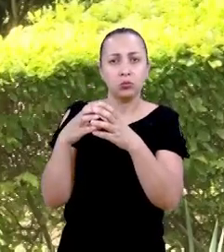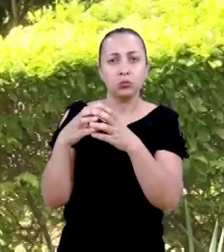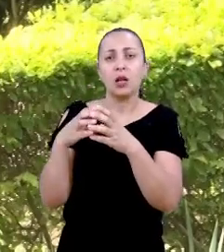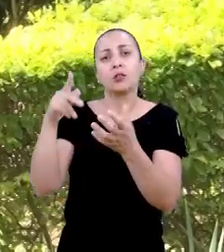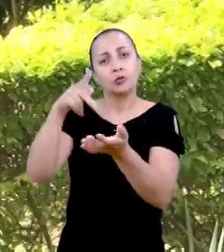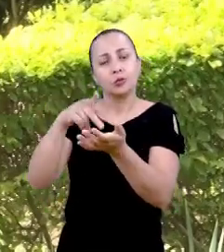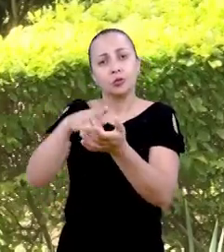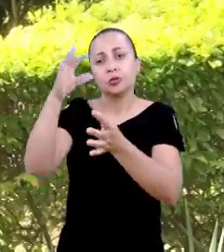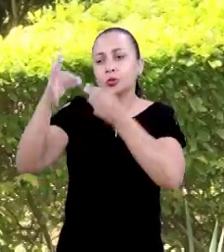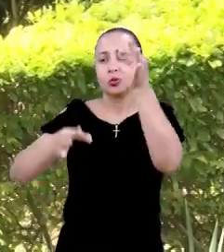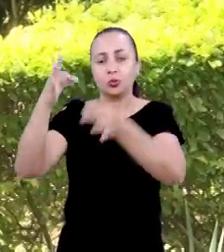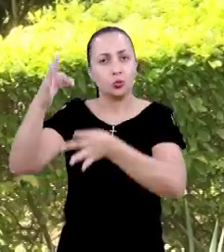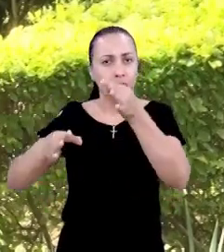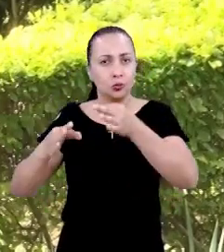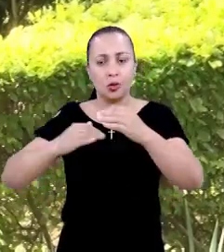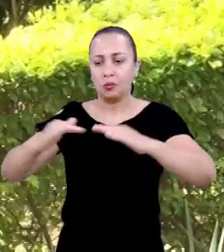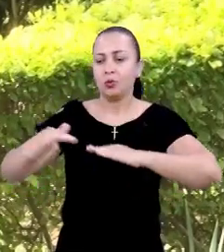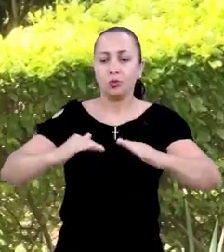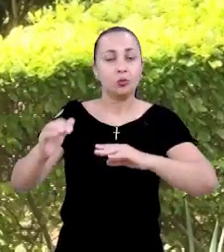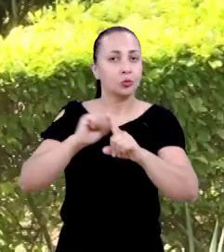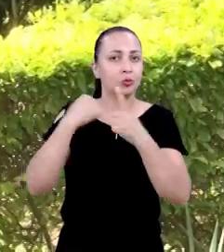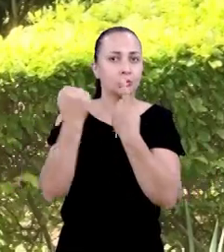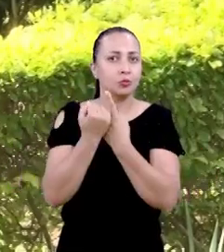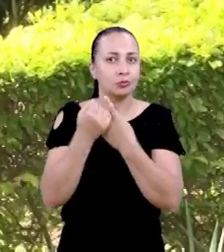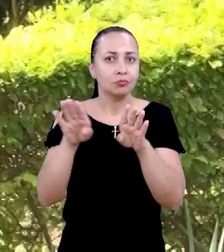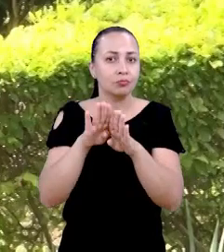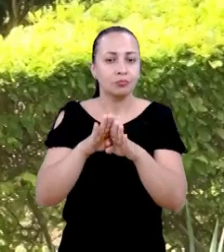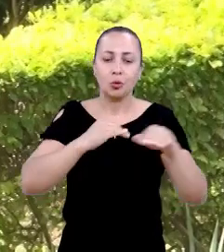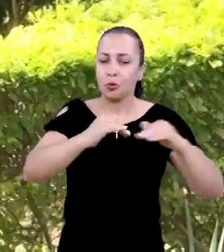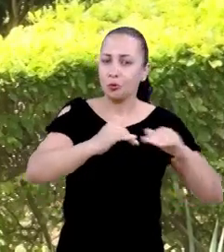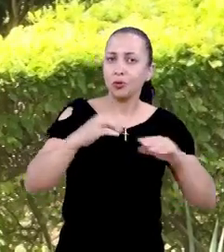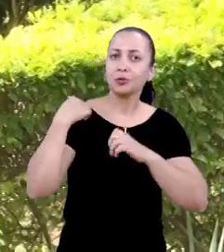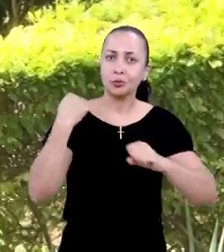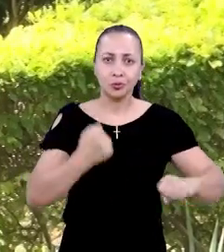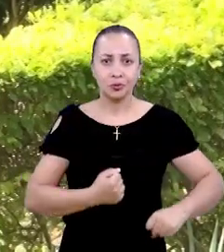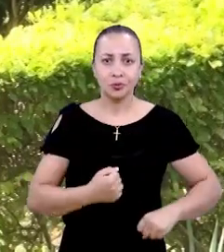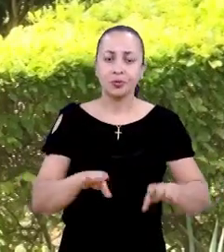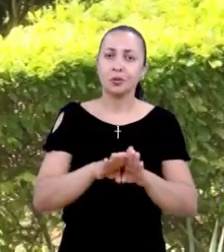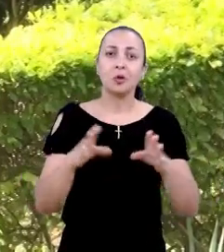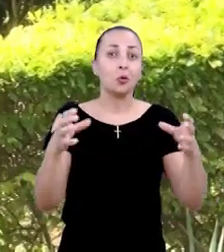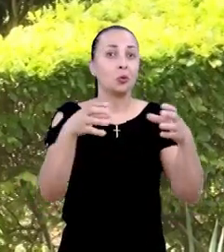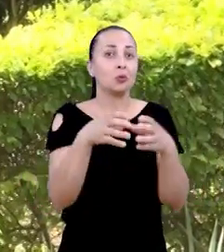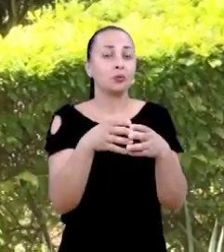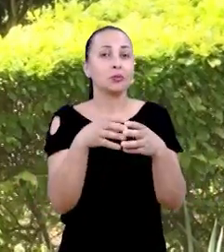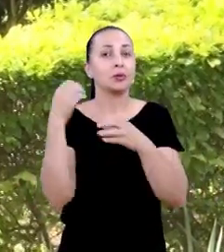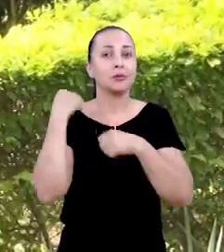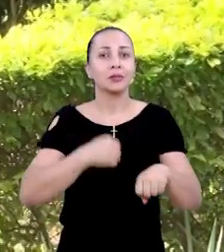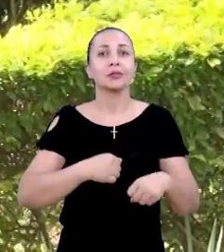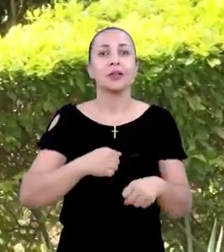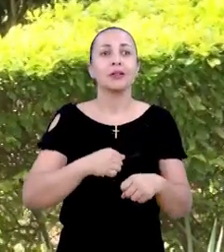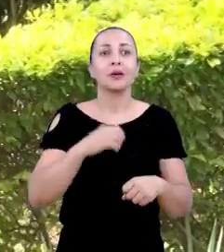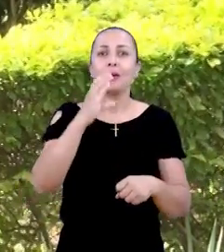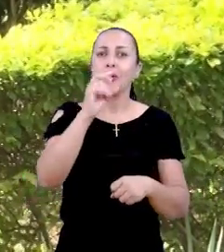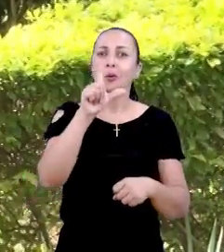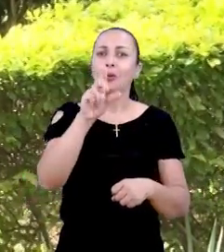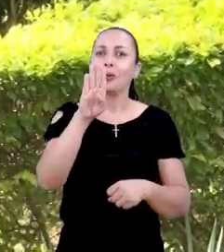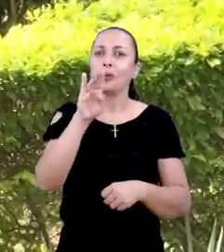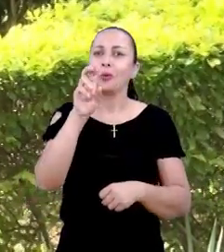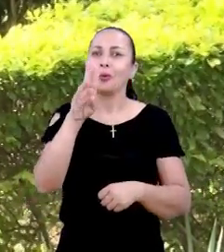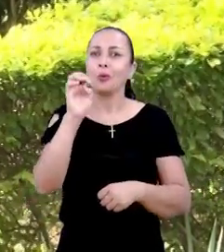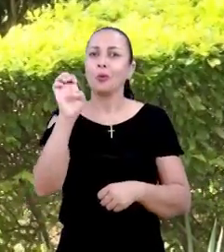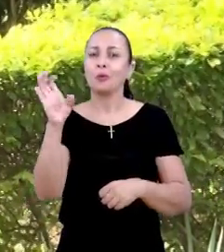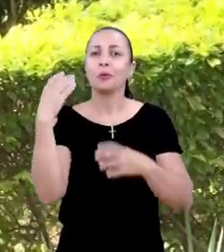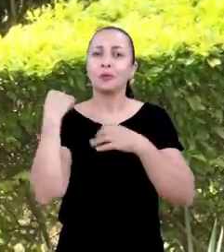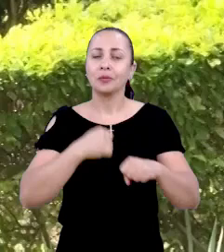sociedade civil nos chamados comitês de memória, verdade e justiça, nos movimentos sociais, vimos também as movimentações